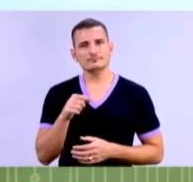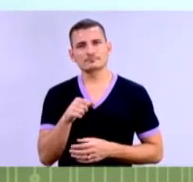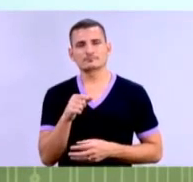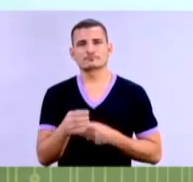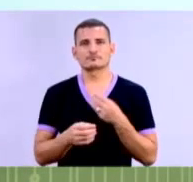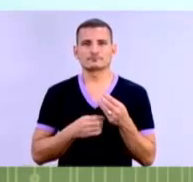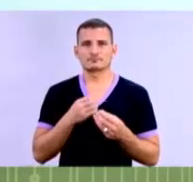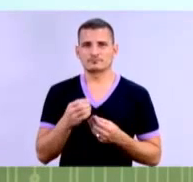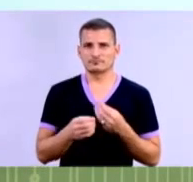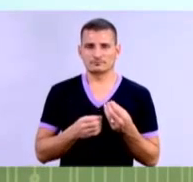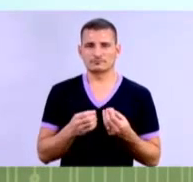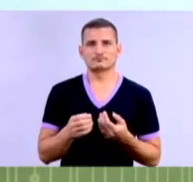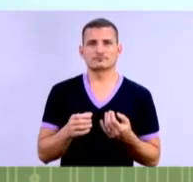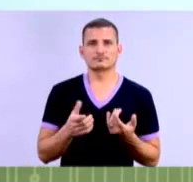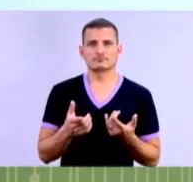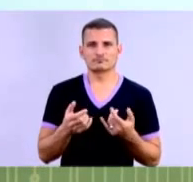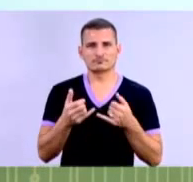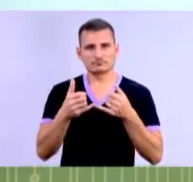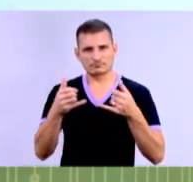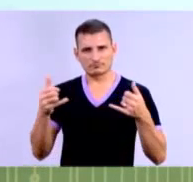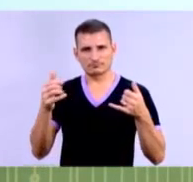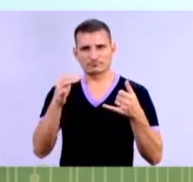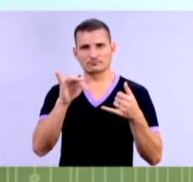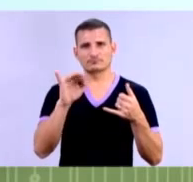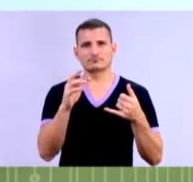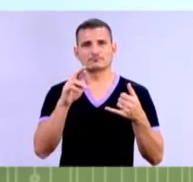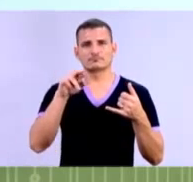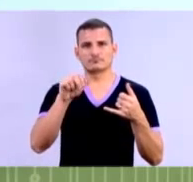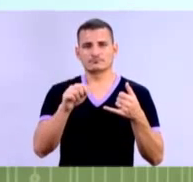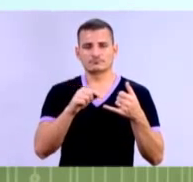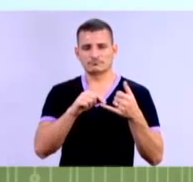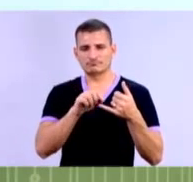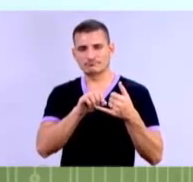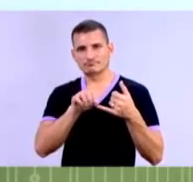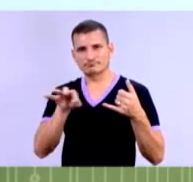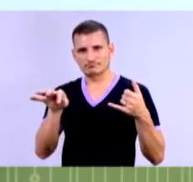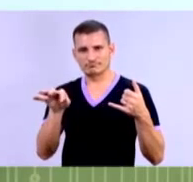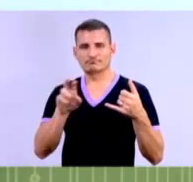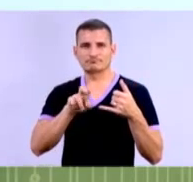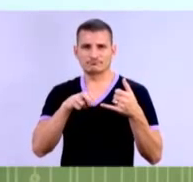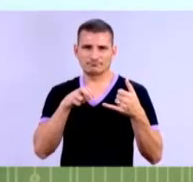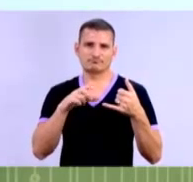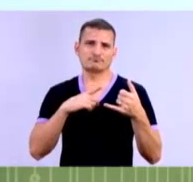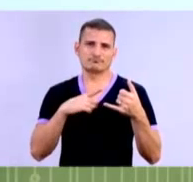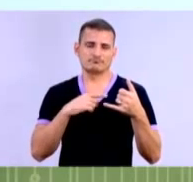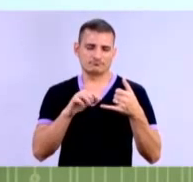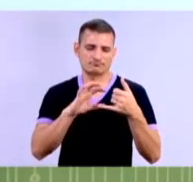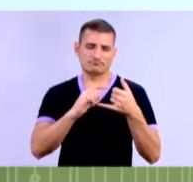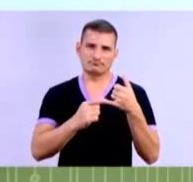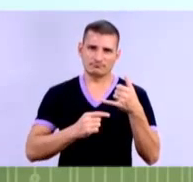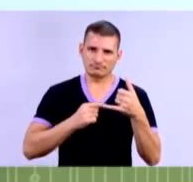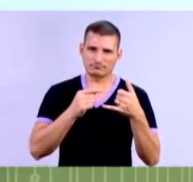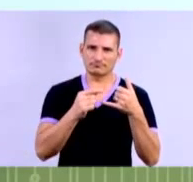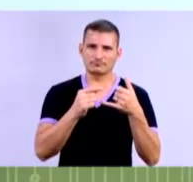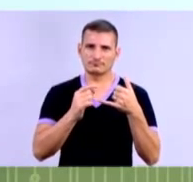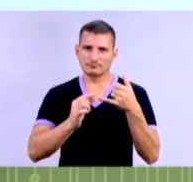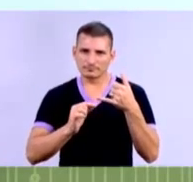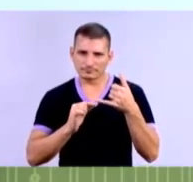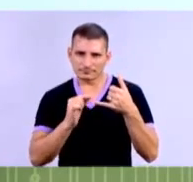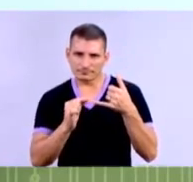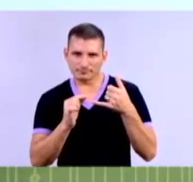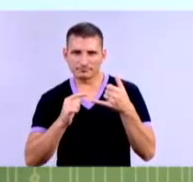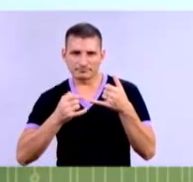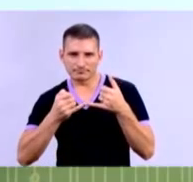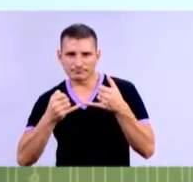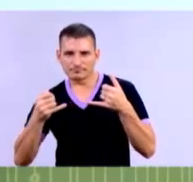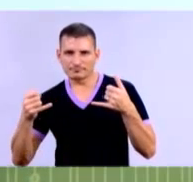luz trafega dentro de uma fibra ótica. Por isso que existe um núcleo e existe depois por cima uma camada de vidro, porque ali